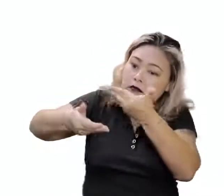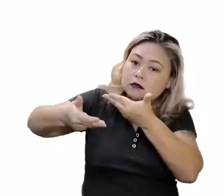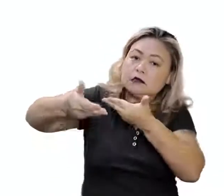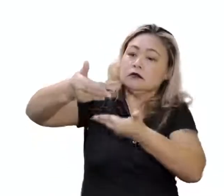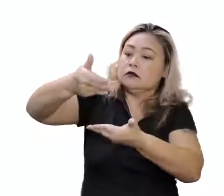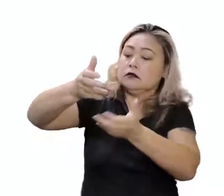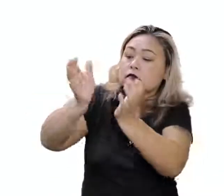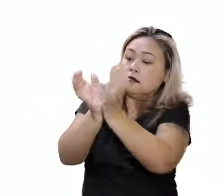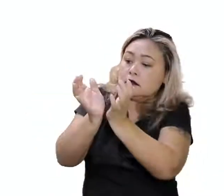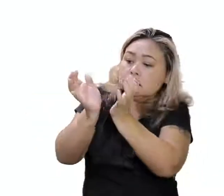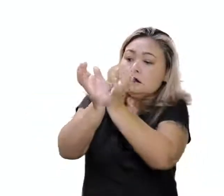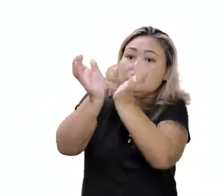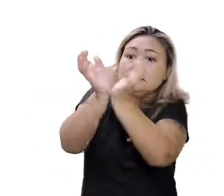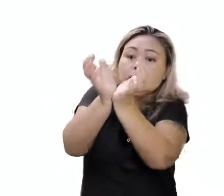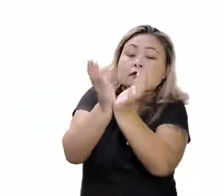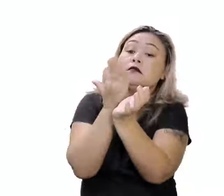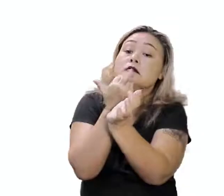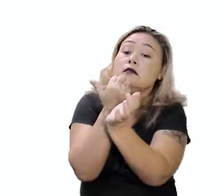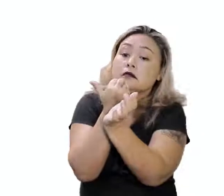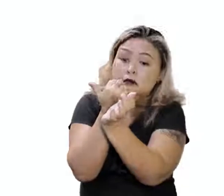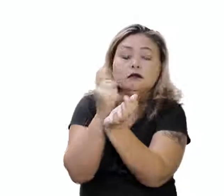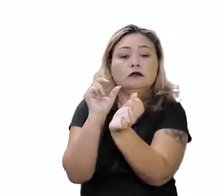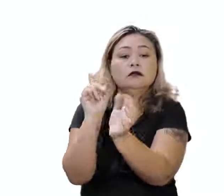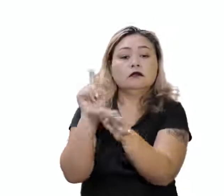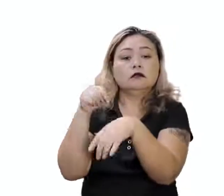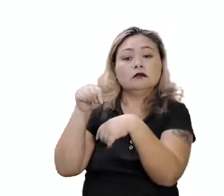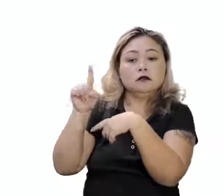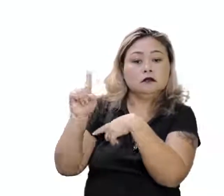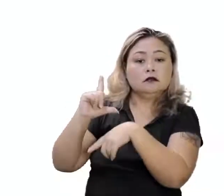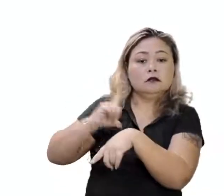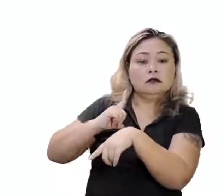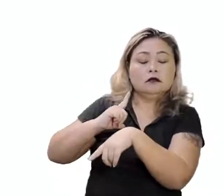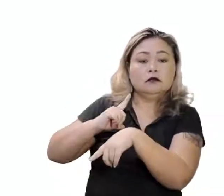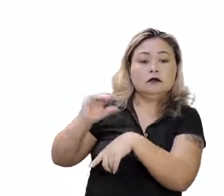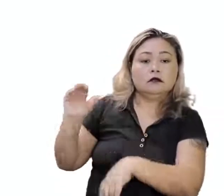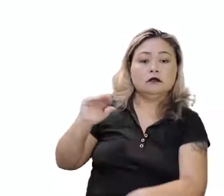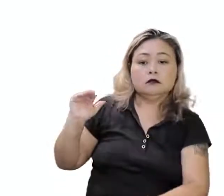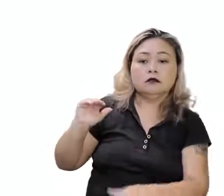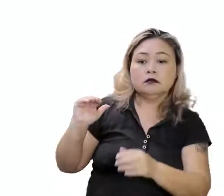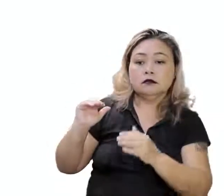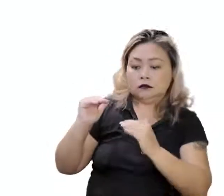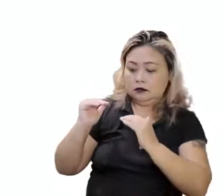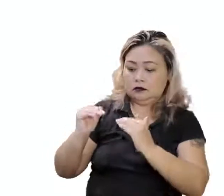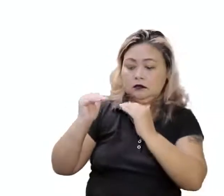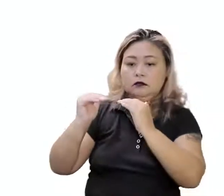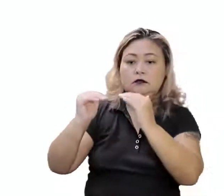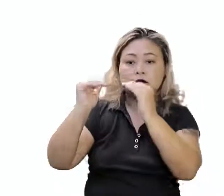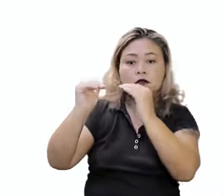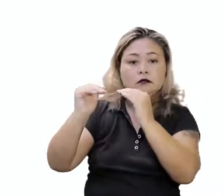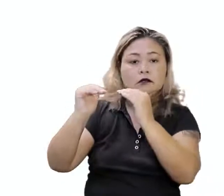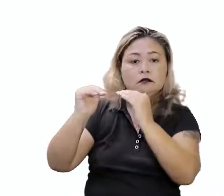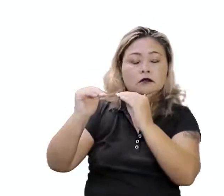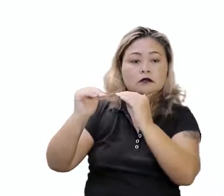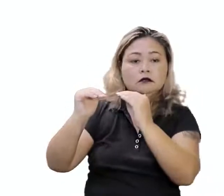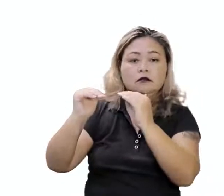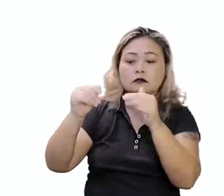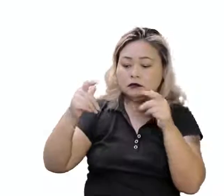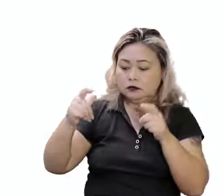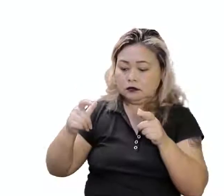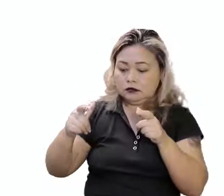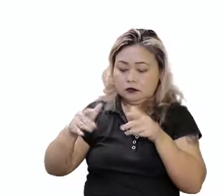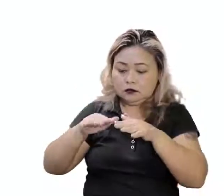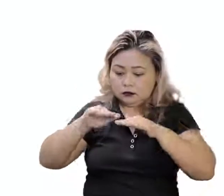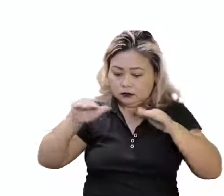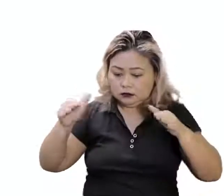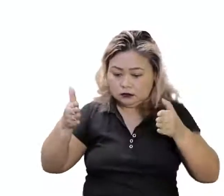espécies em uma comunidade. Tá bom? Então, aqui você tem, ó, nessa pirâmide, você tá vendo que ela vai diminuindo